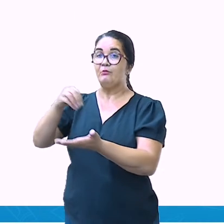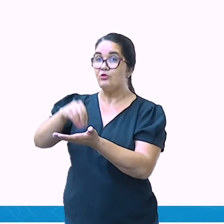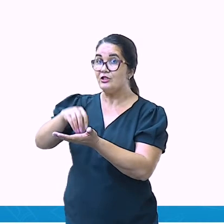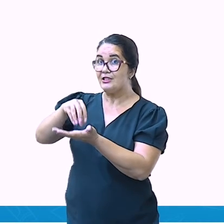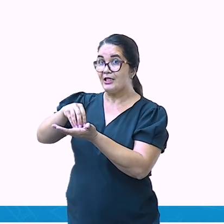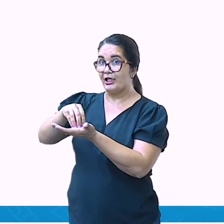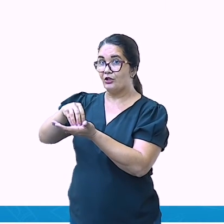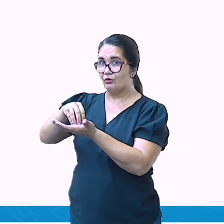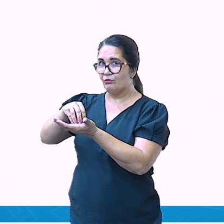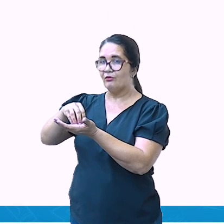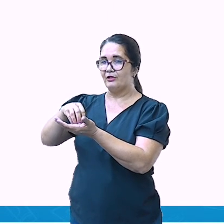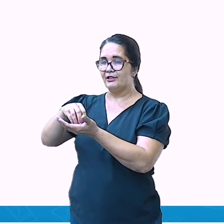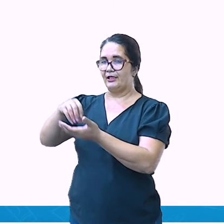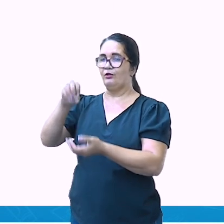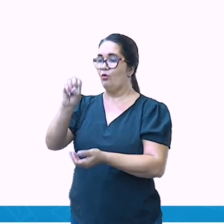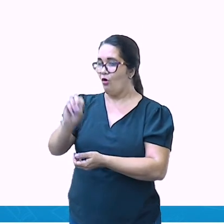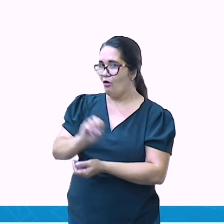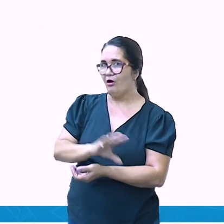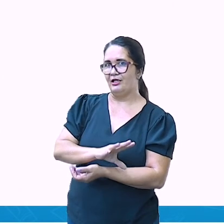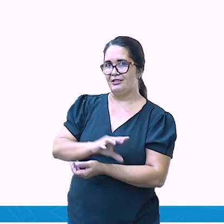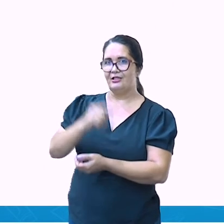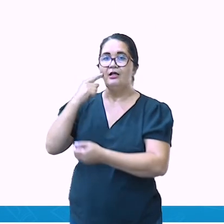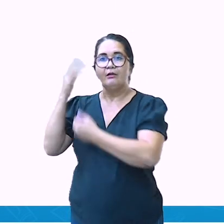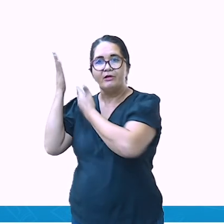5 regiões.